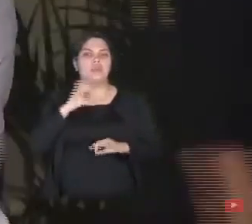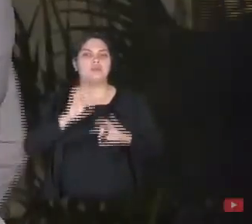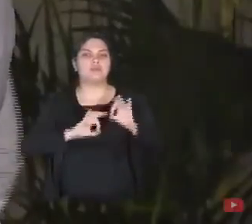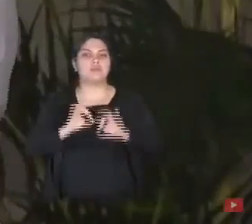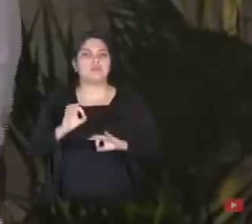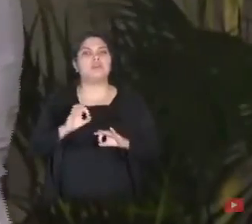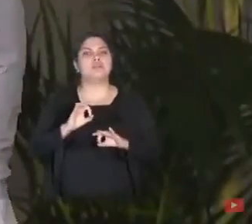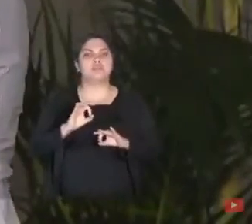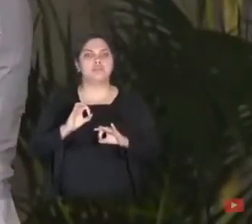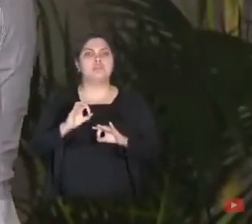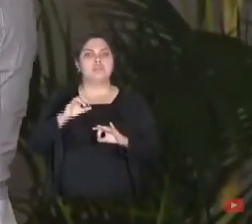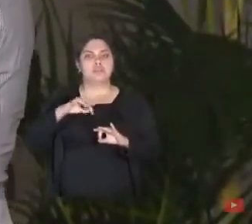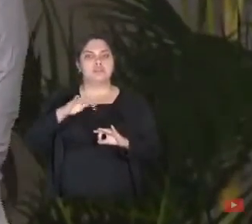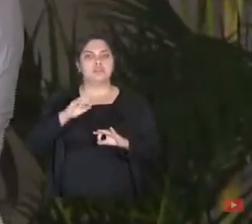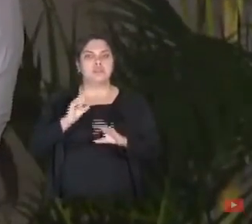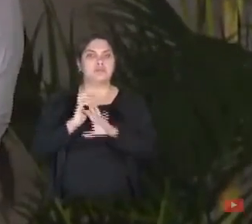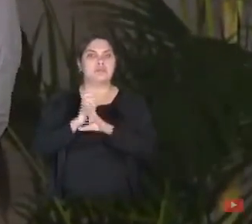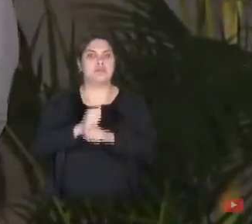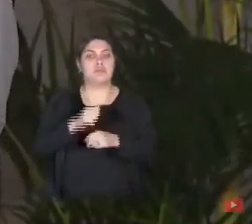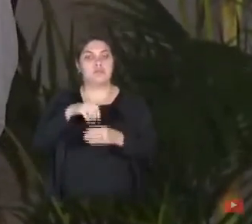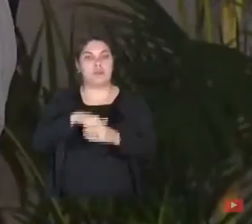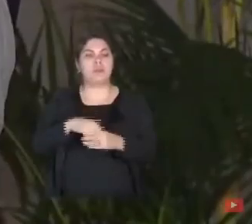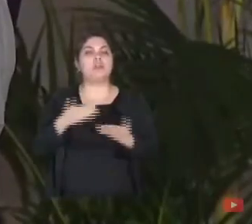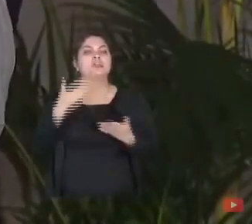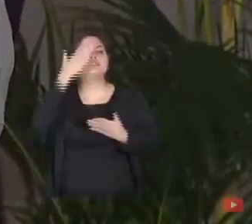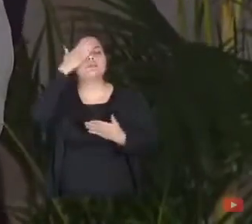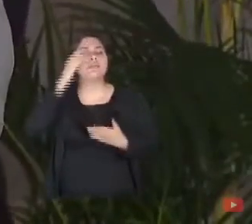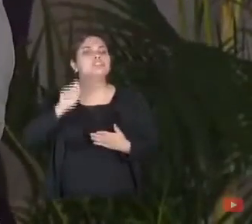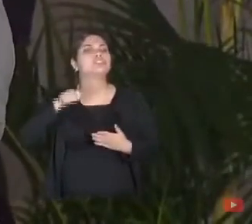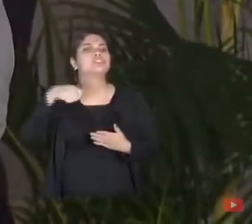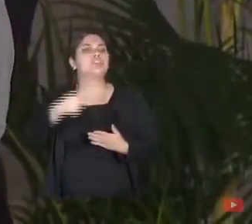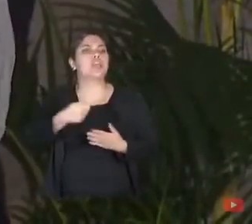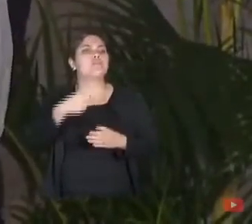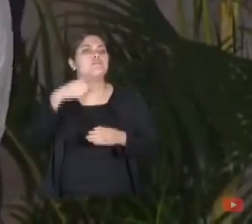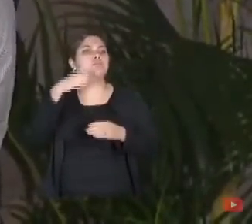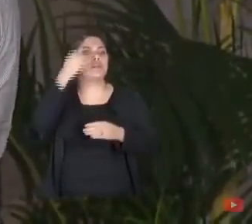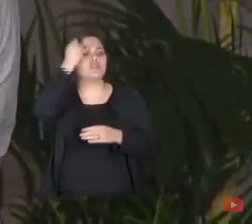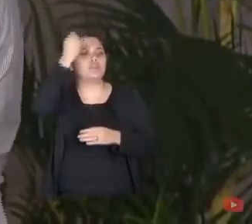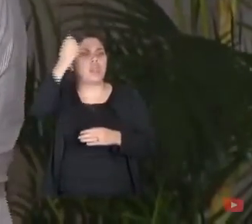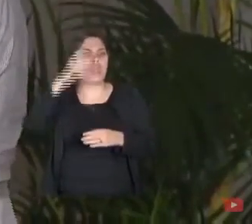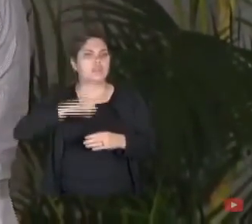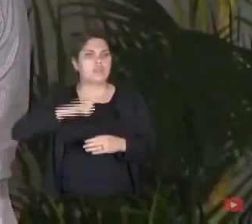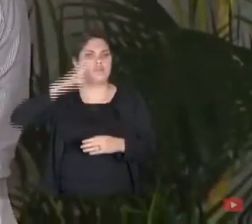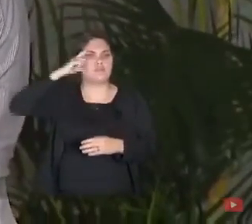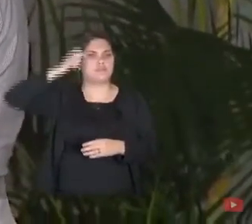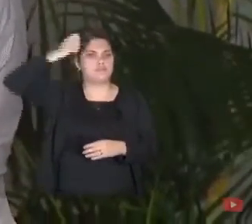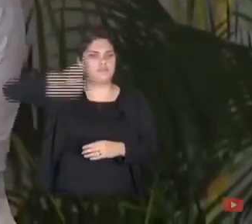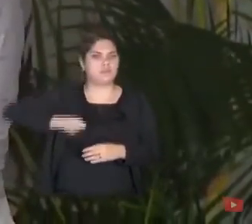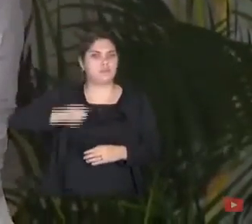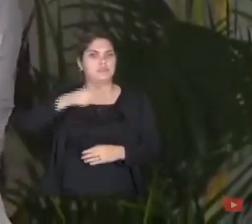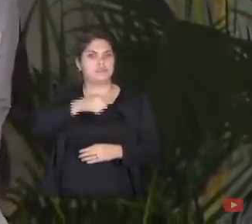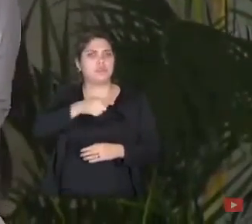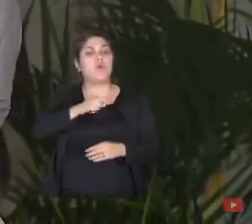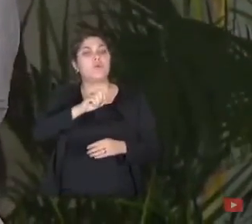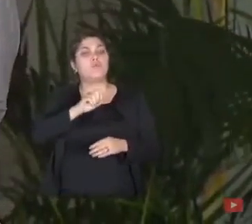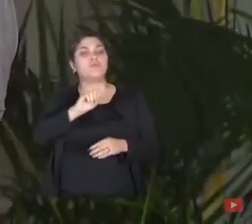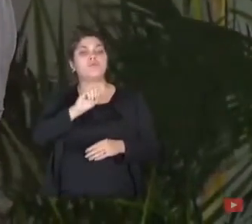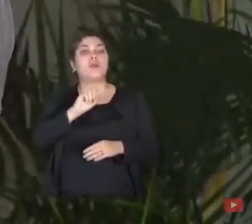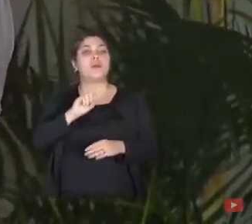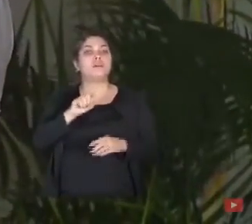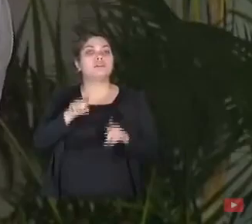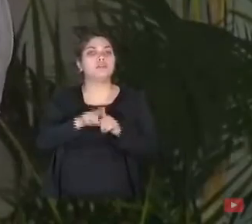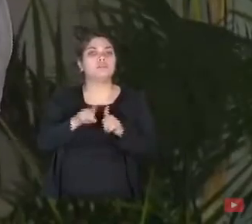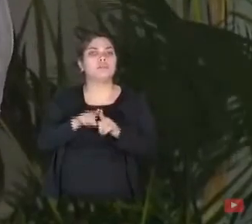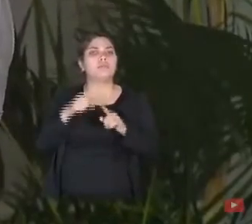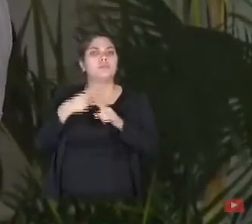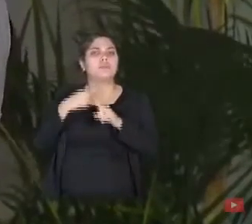TSE a computação dos votos. Eu queria saber de quem foi essa ideia, foi uma imposição para o senhor? E por que o senhor